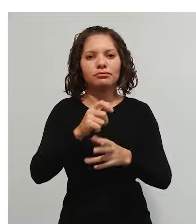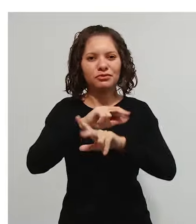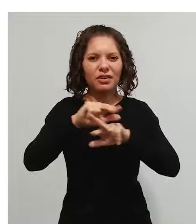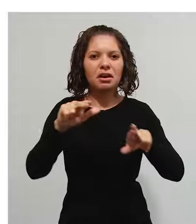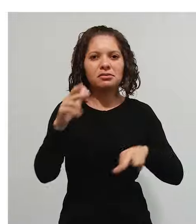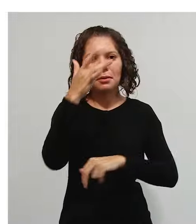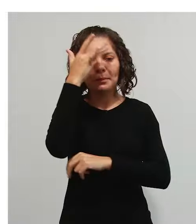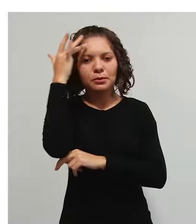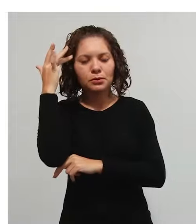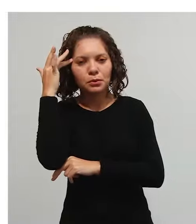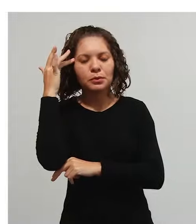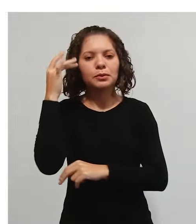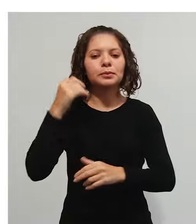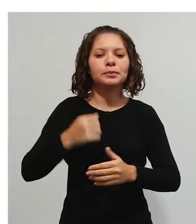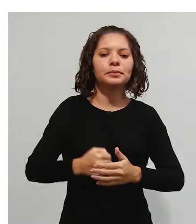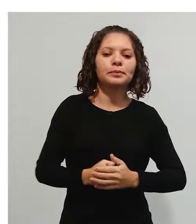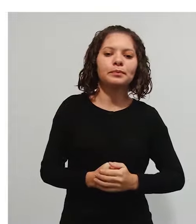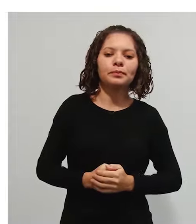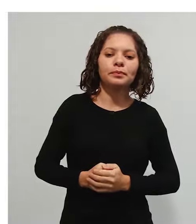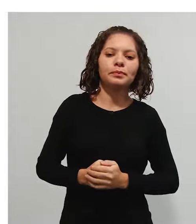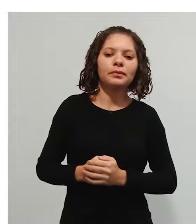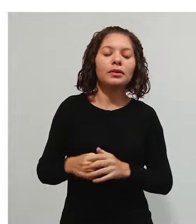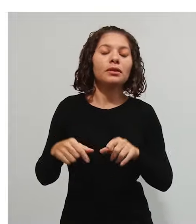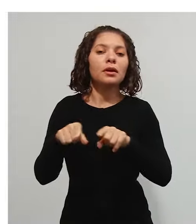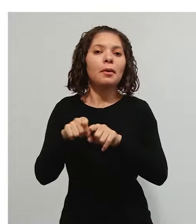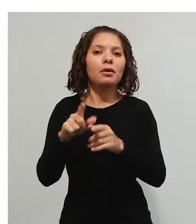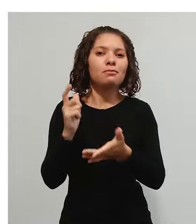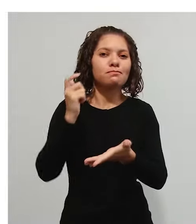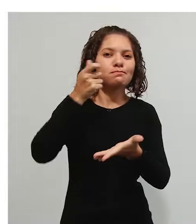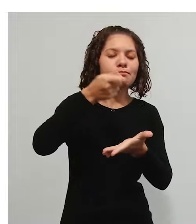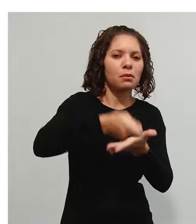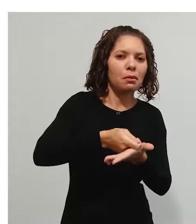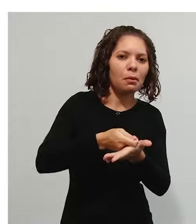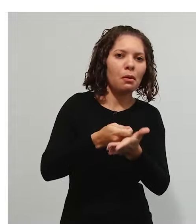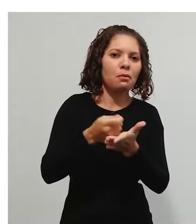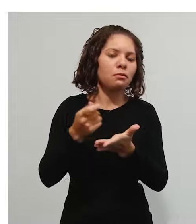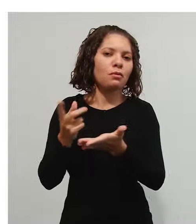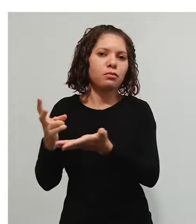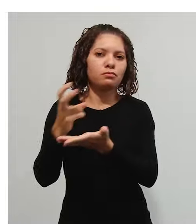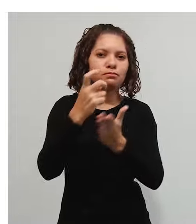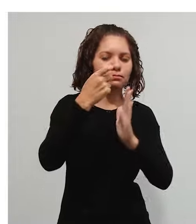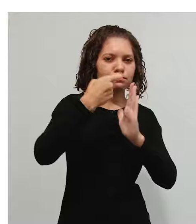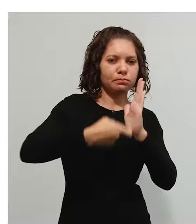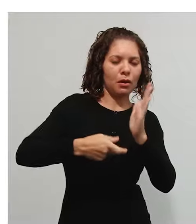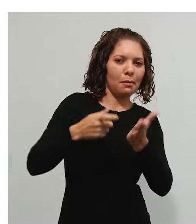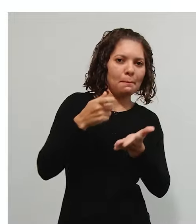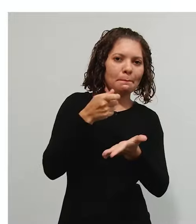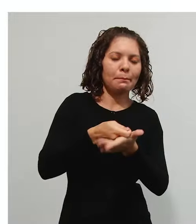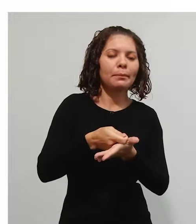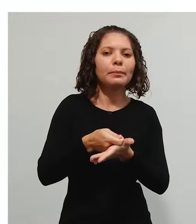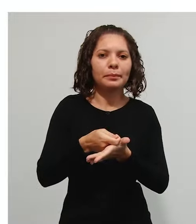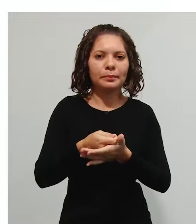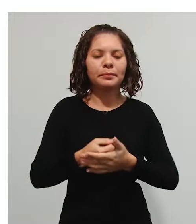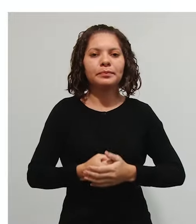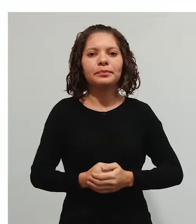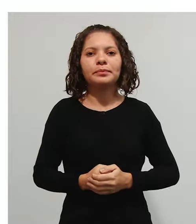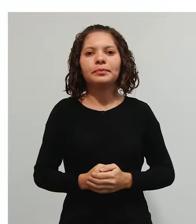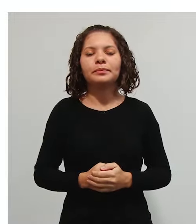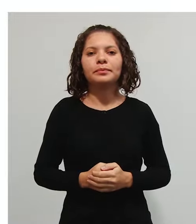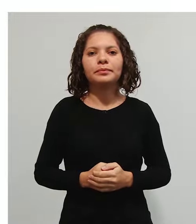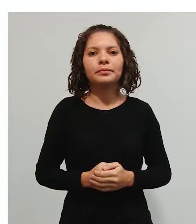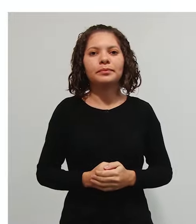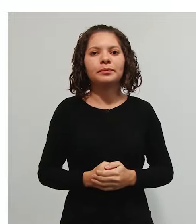esonero promitente comprar da obrigação de pagar impostos relativamente ao bem imóvel